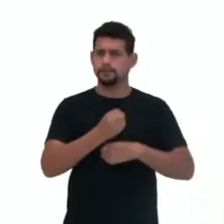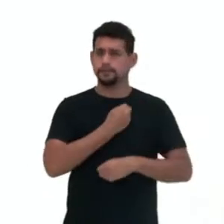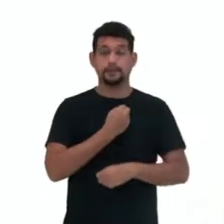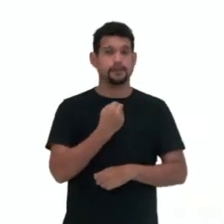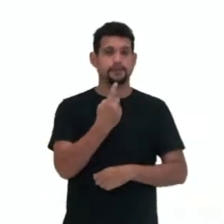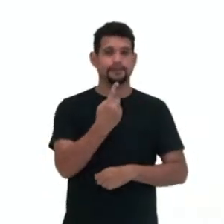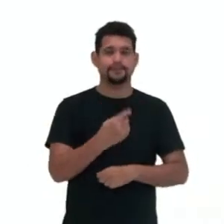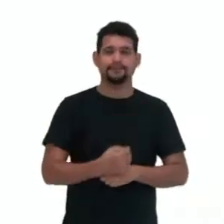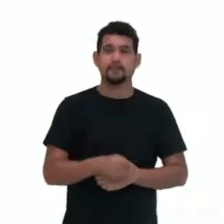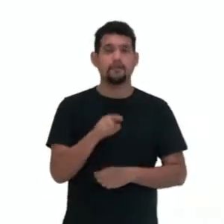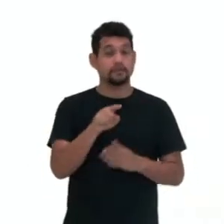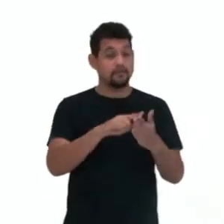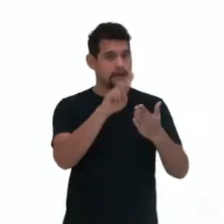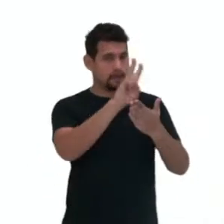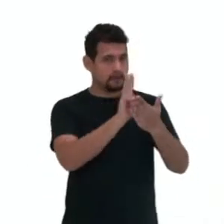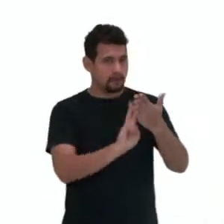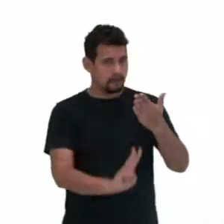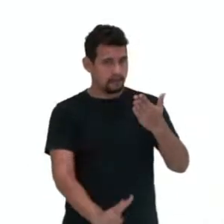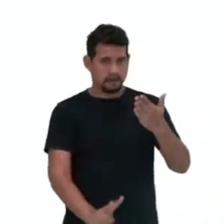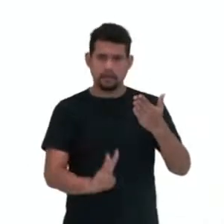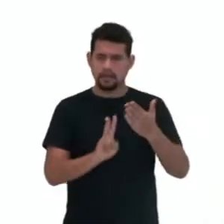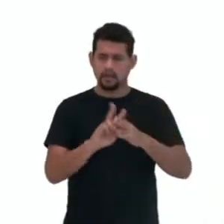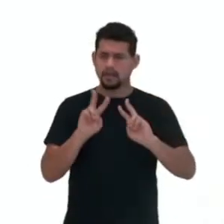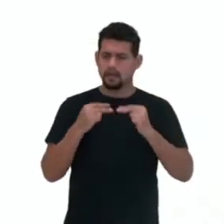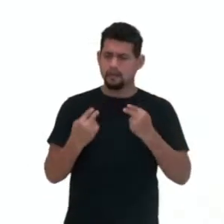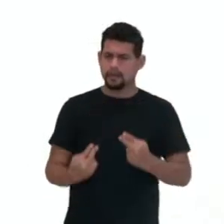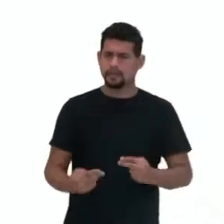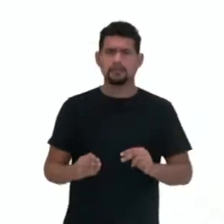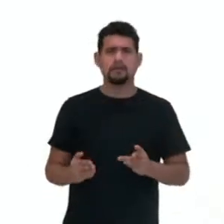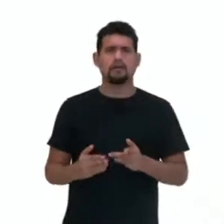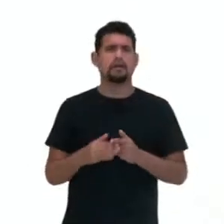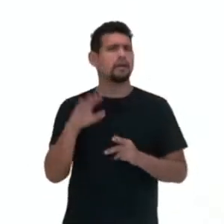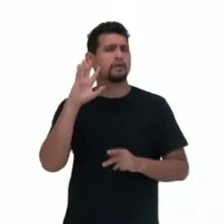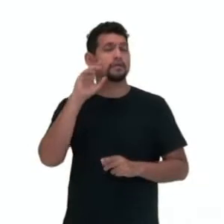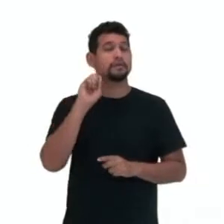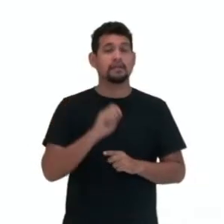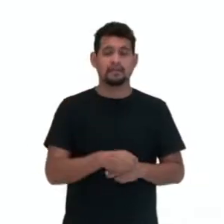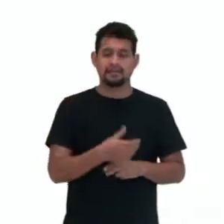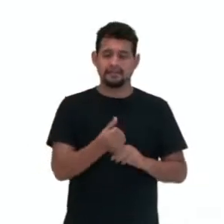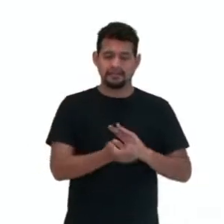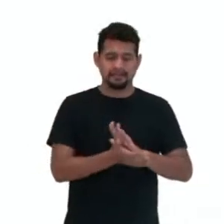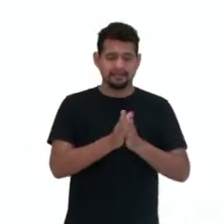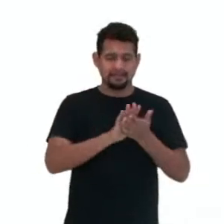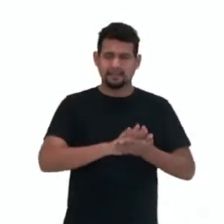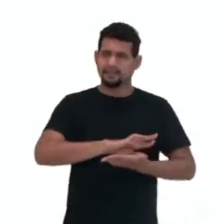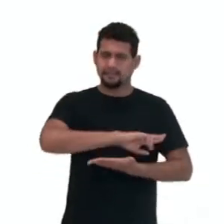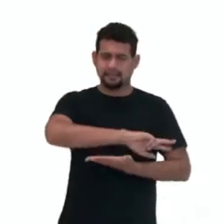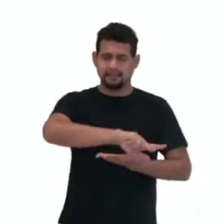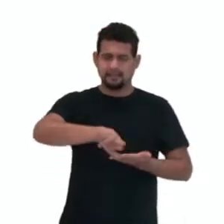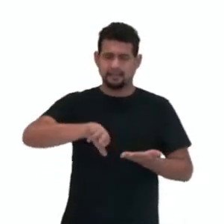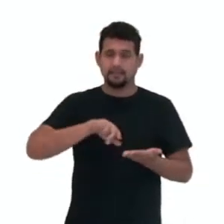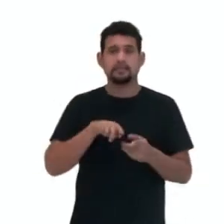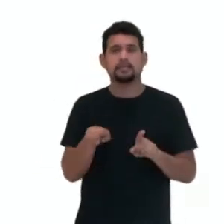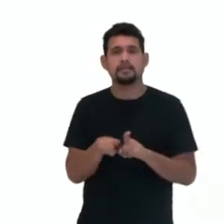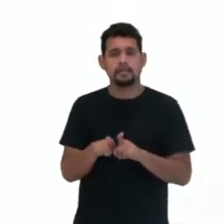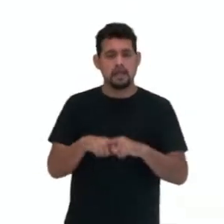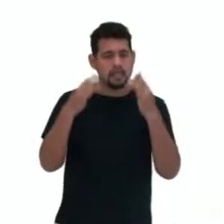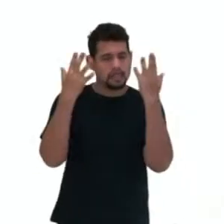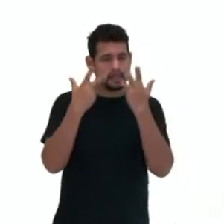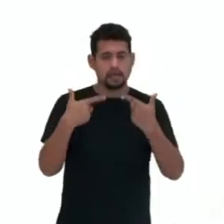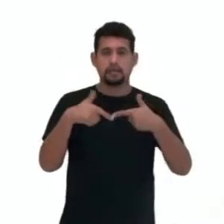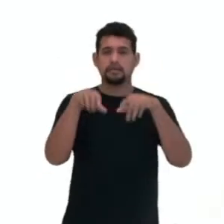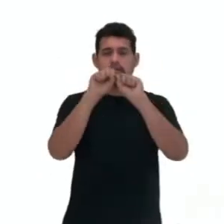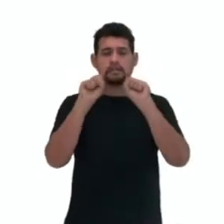legal. Releia. A humanidade está atualmente causando a sexta extinção em massa de espécies e o